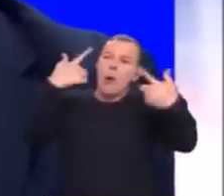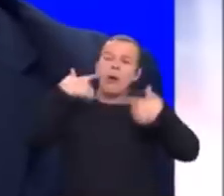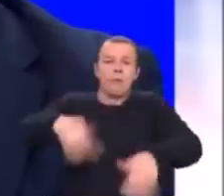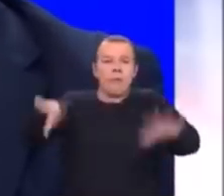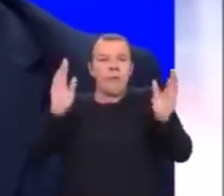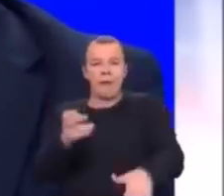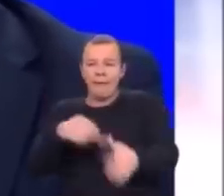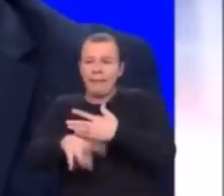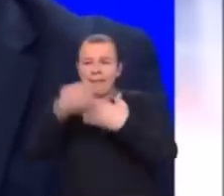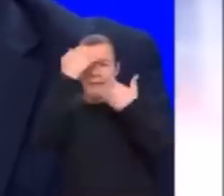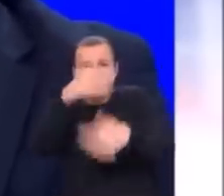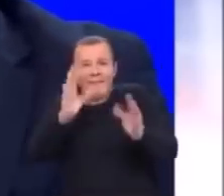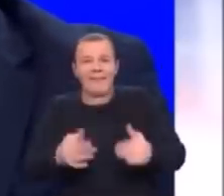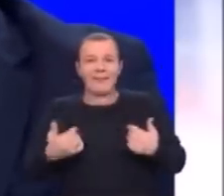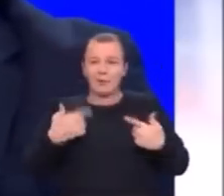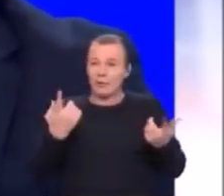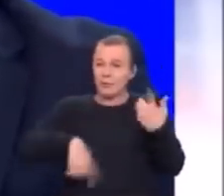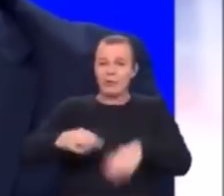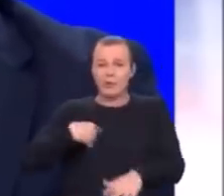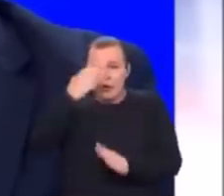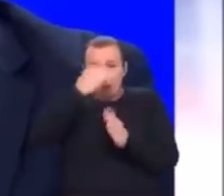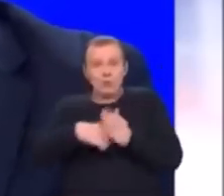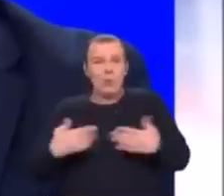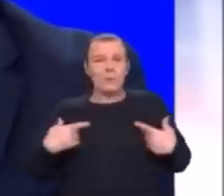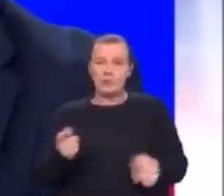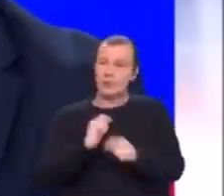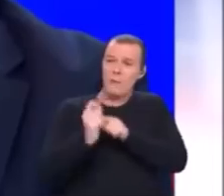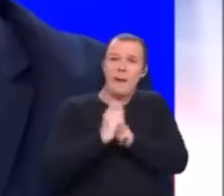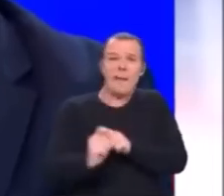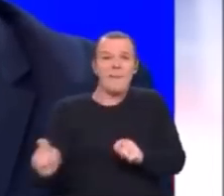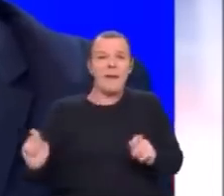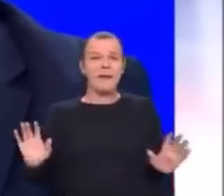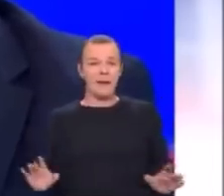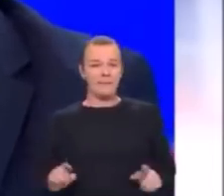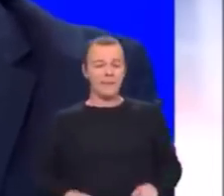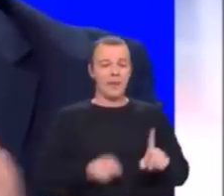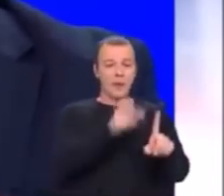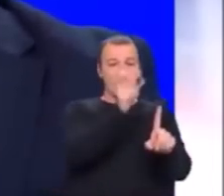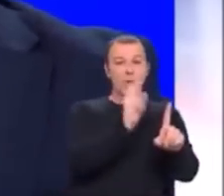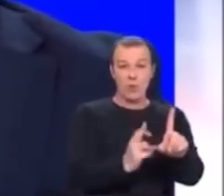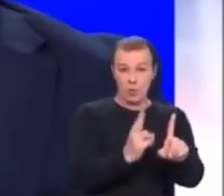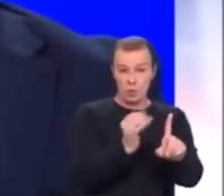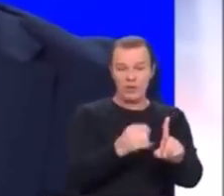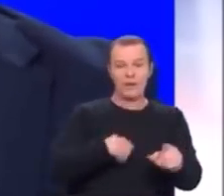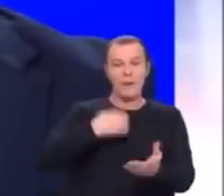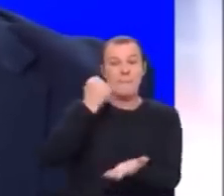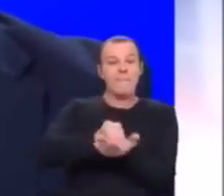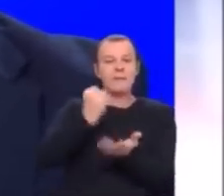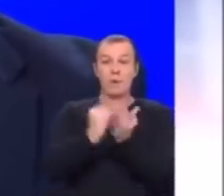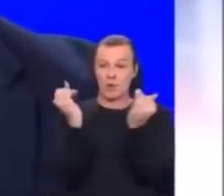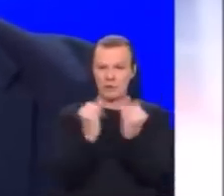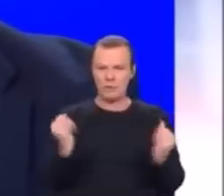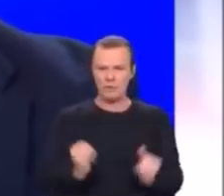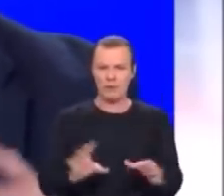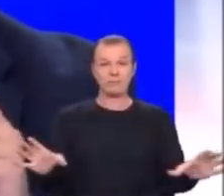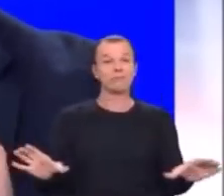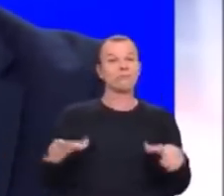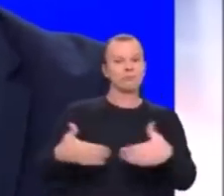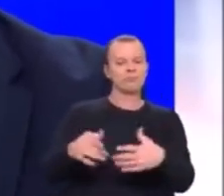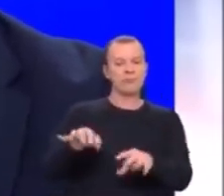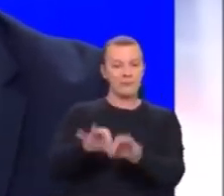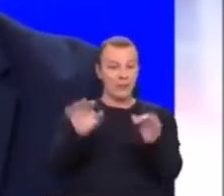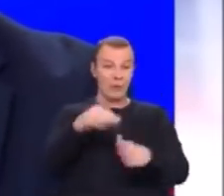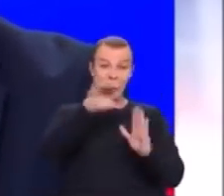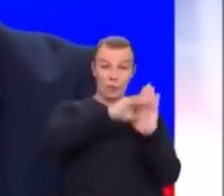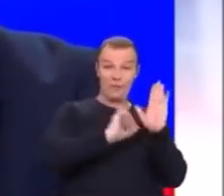venha fazer o que quiser nós somos os estúpidos de serviço estamos cá para pagar o oitavares no ignora que criaram passaporte internacional humanitário como mulher está